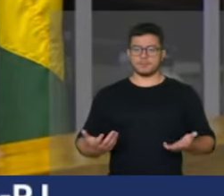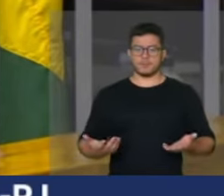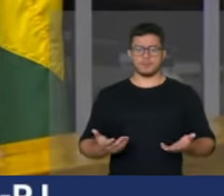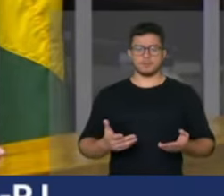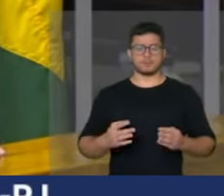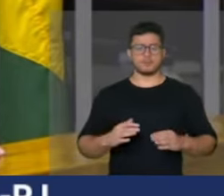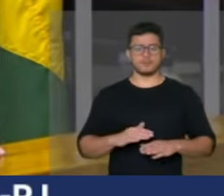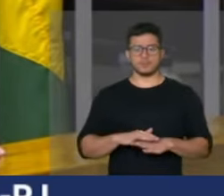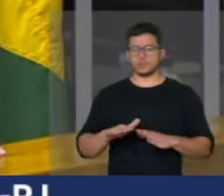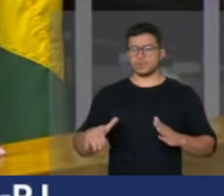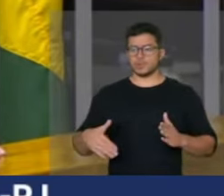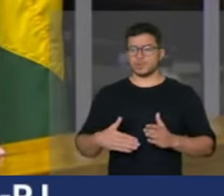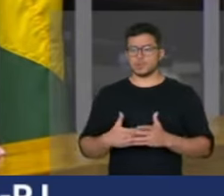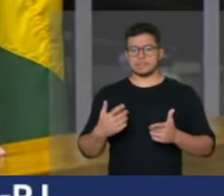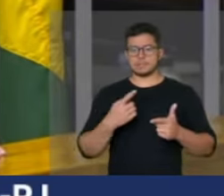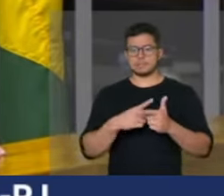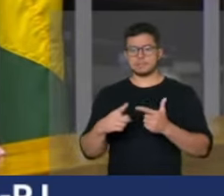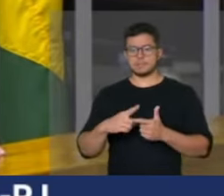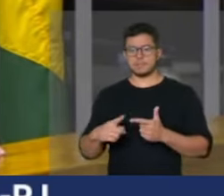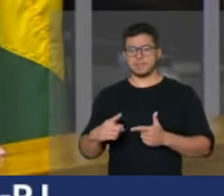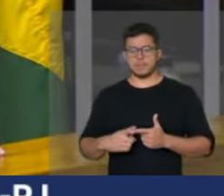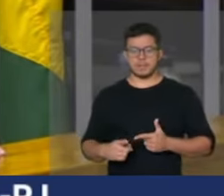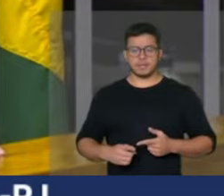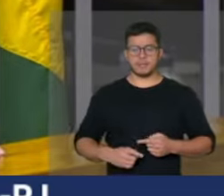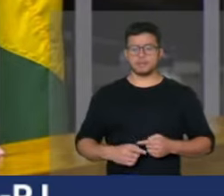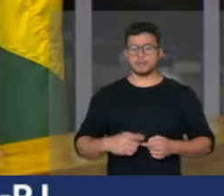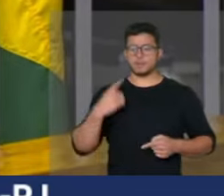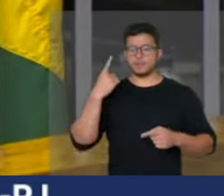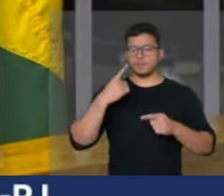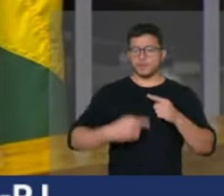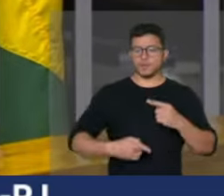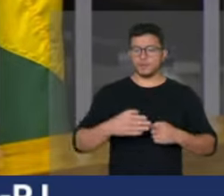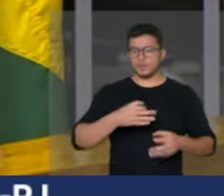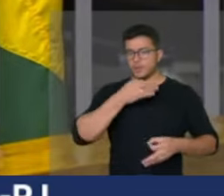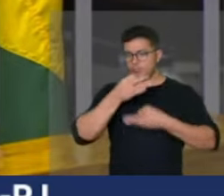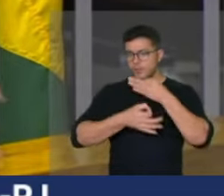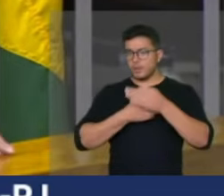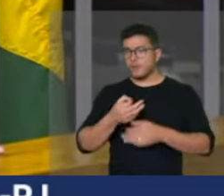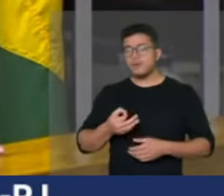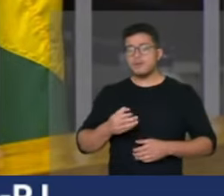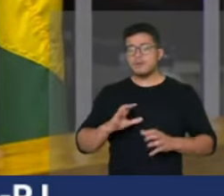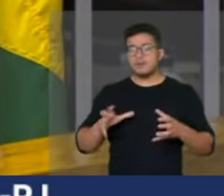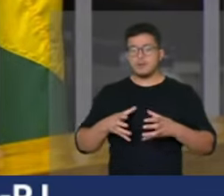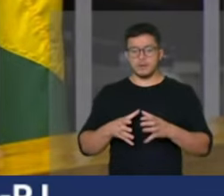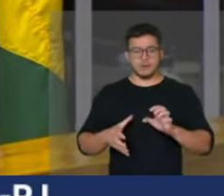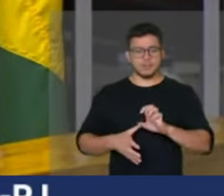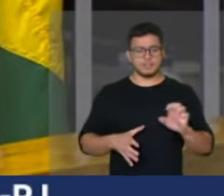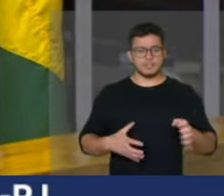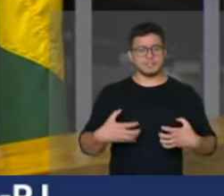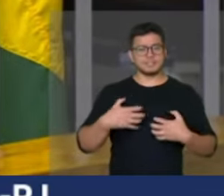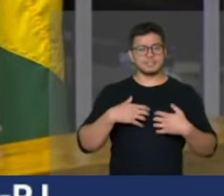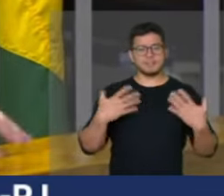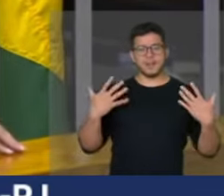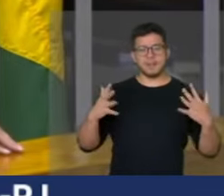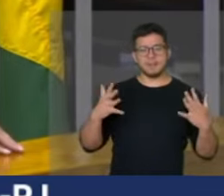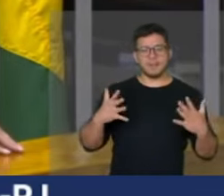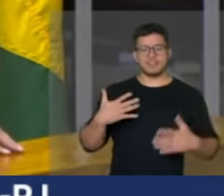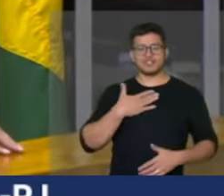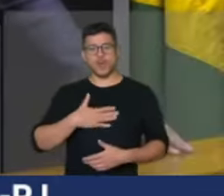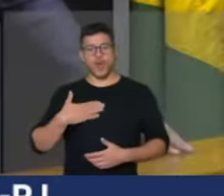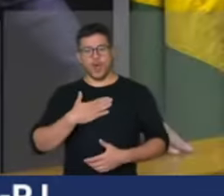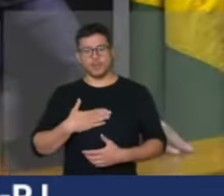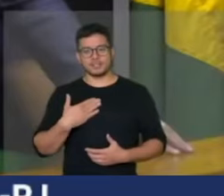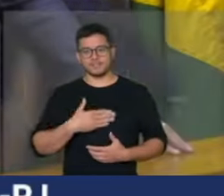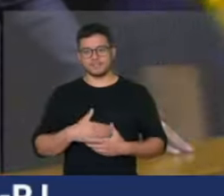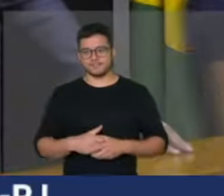censura, dessa ditadura do judiciário, eles se regozijam, aplaudem tudo isso que vem